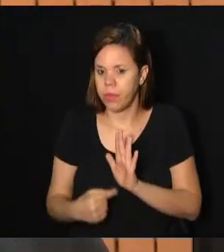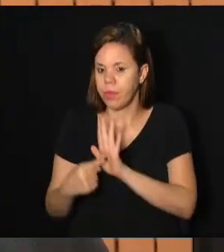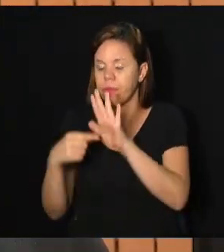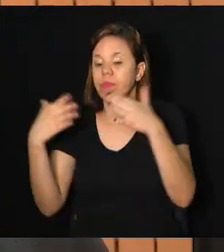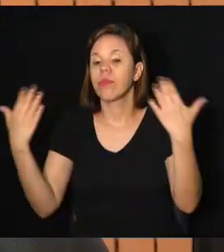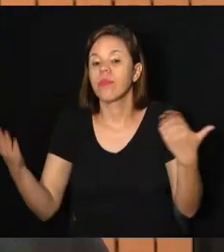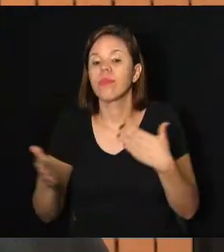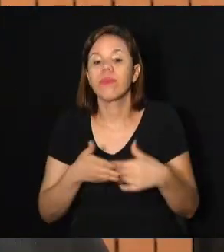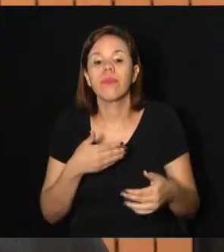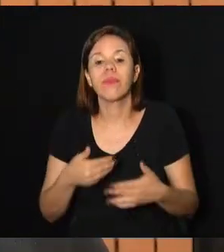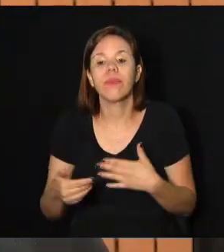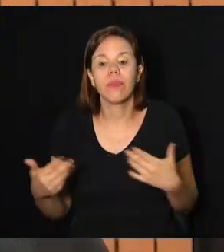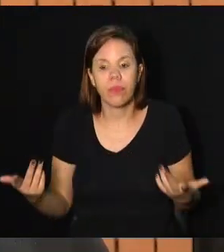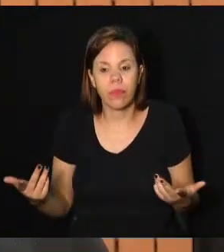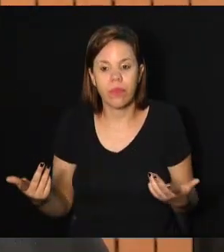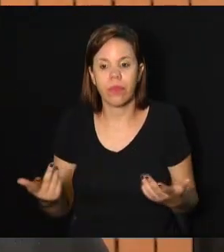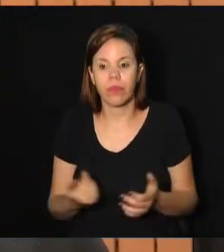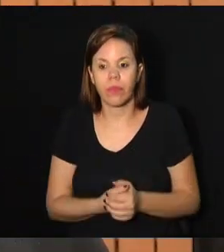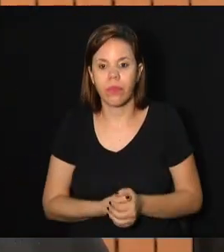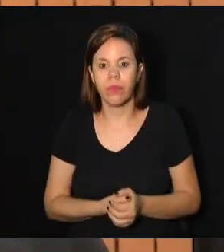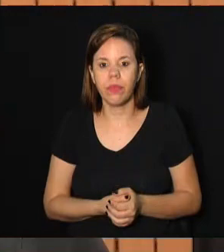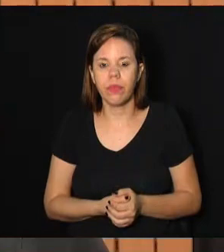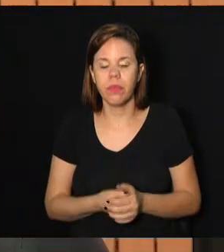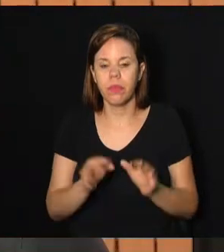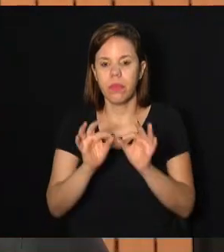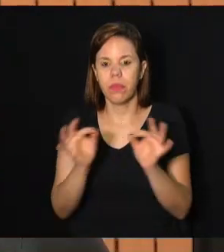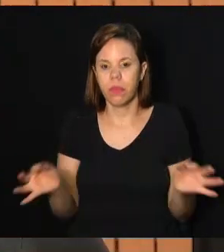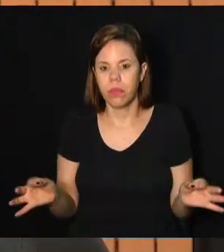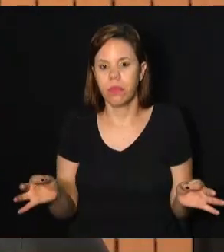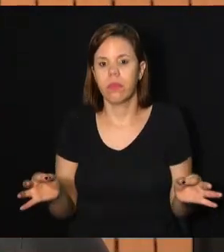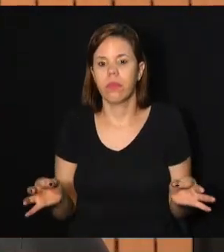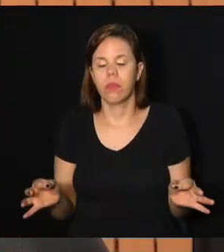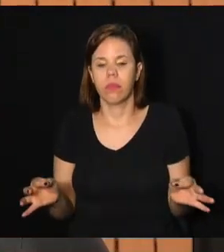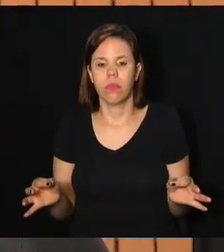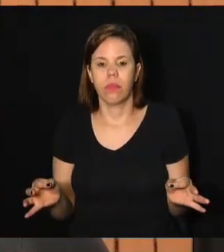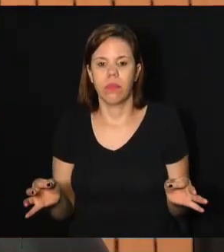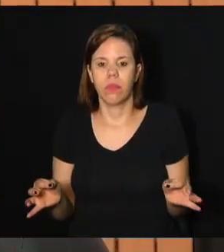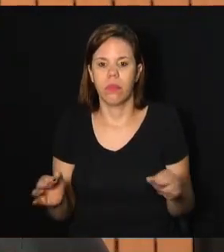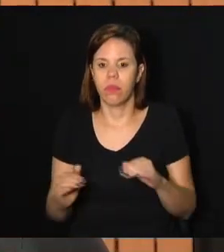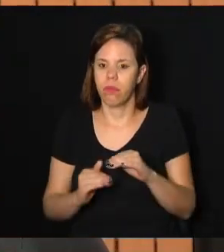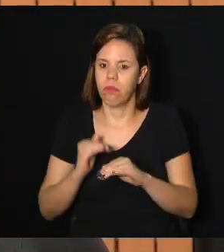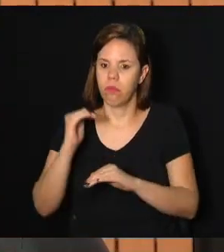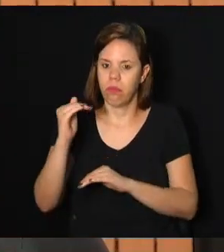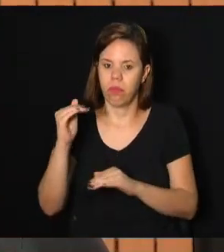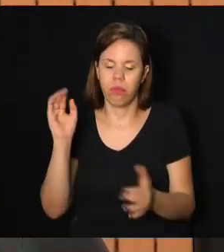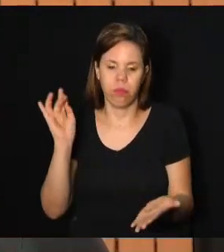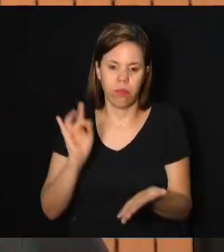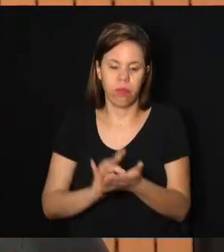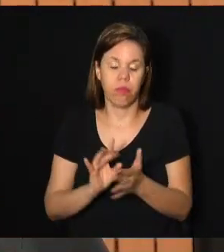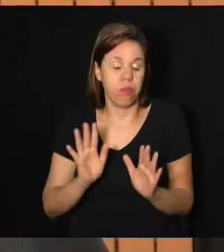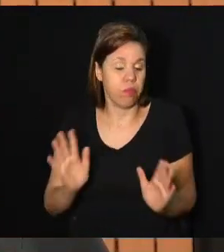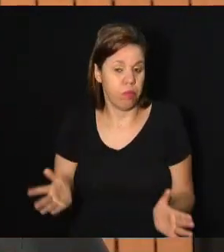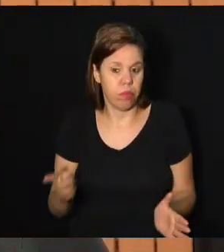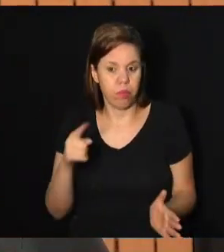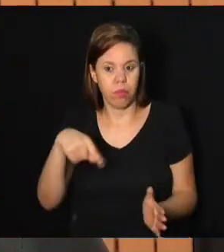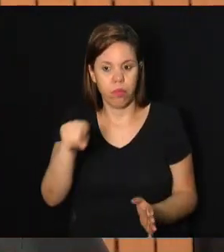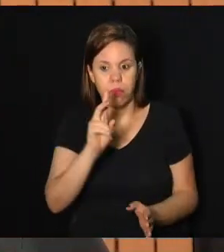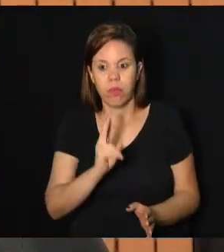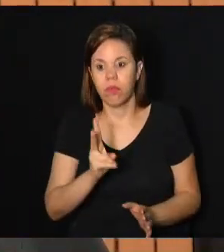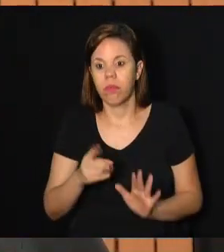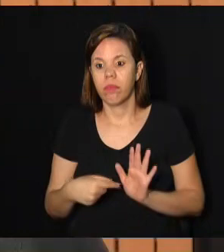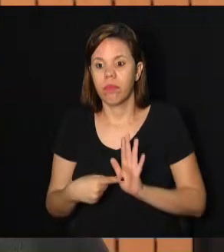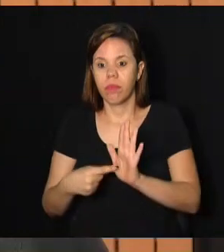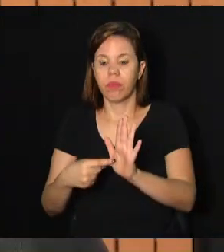qualquer quórum, seja quórum simples, qualificado, absoluto, você seja